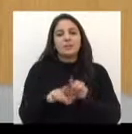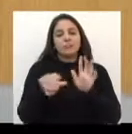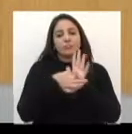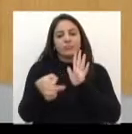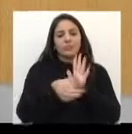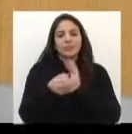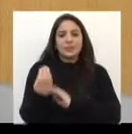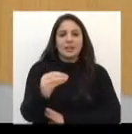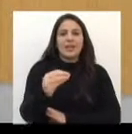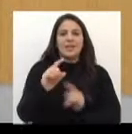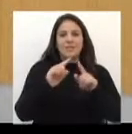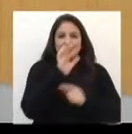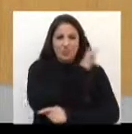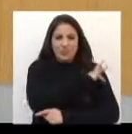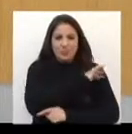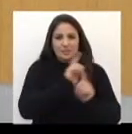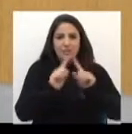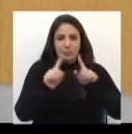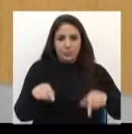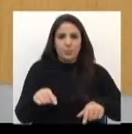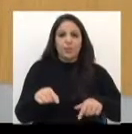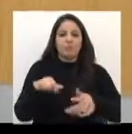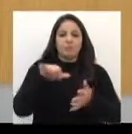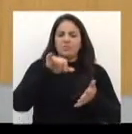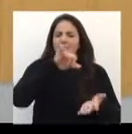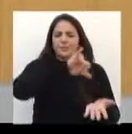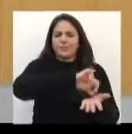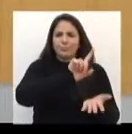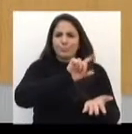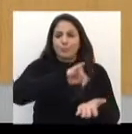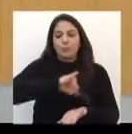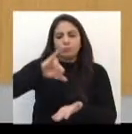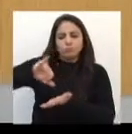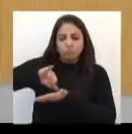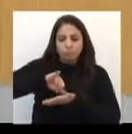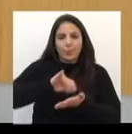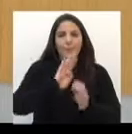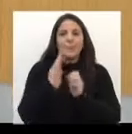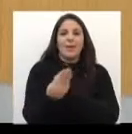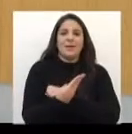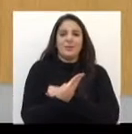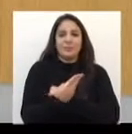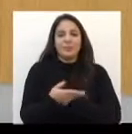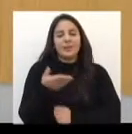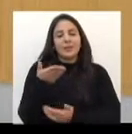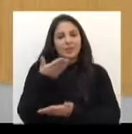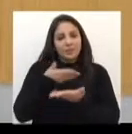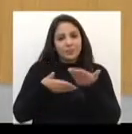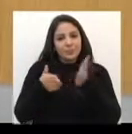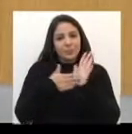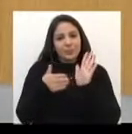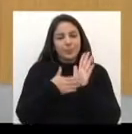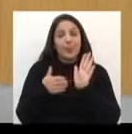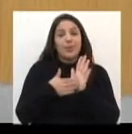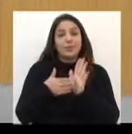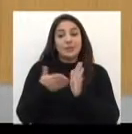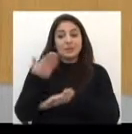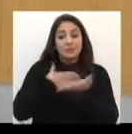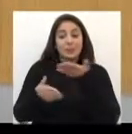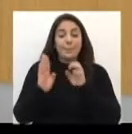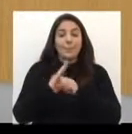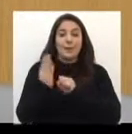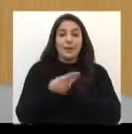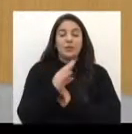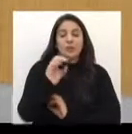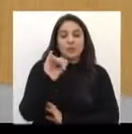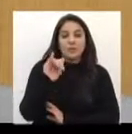de farmácias públicas descentralizadas. A proposta de contemplar inicialmente os bairros Integração e